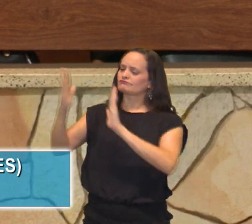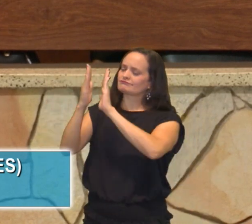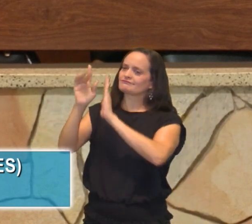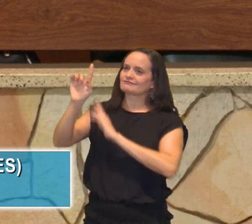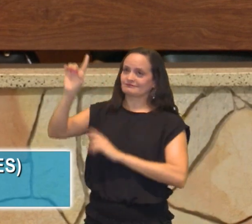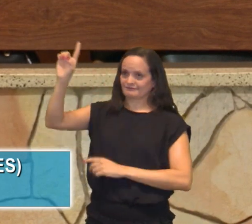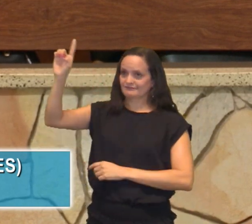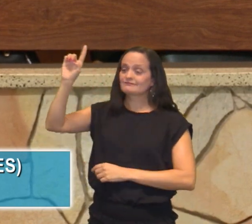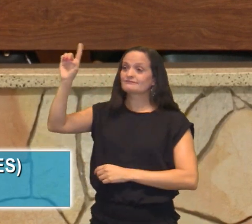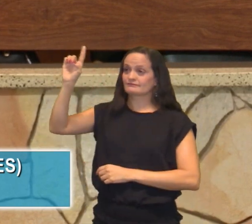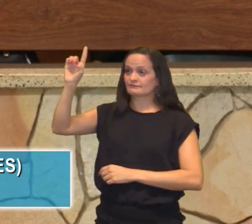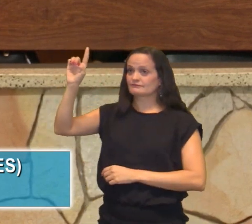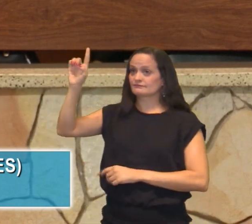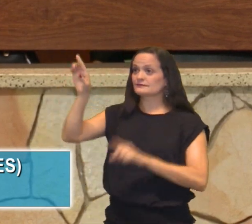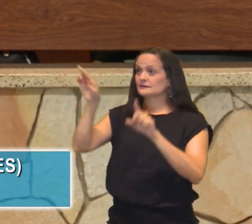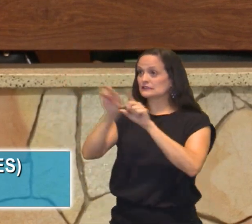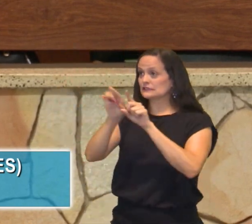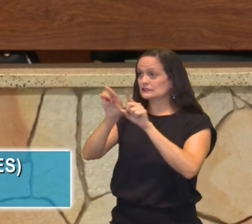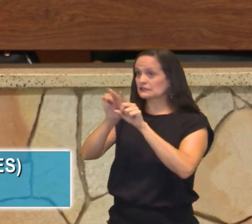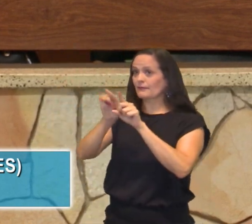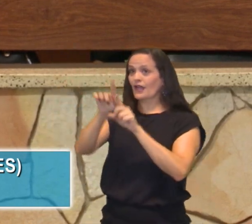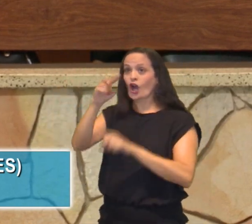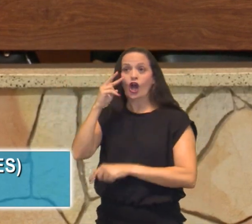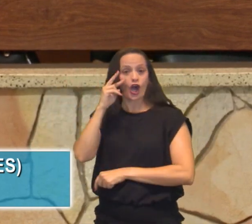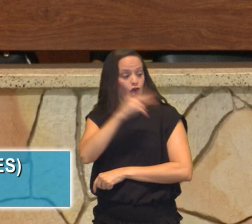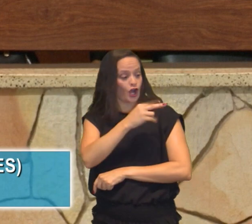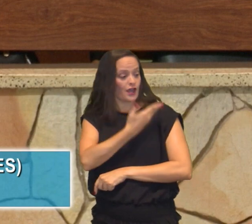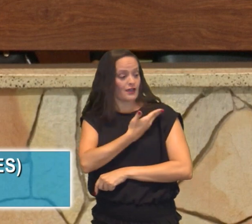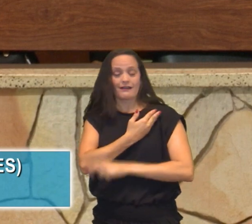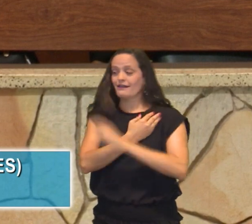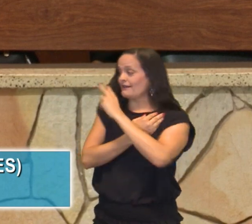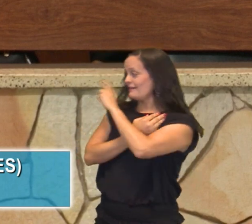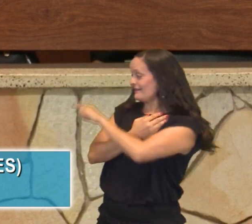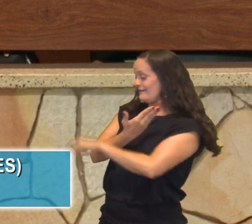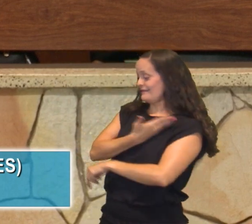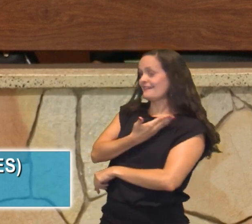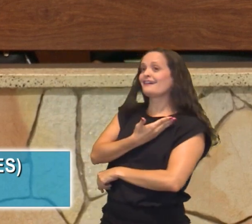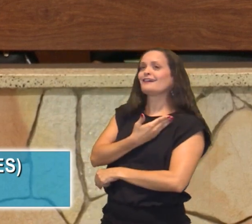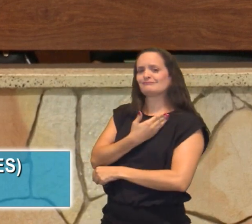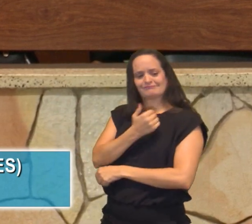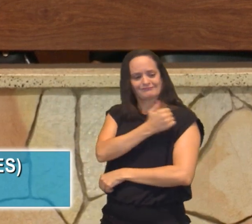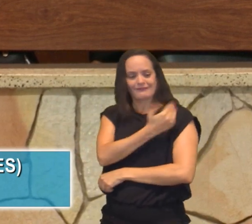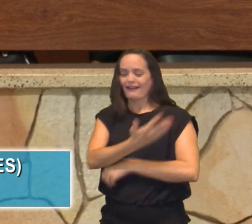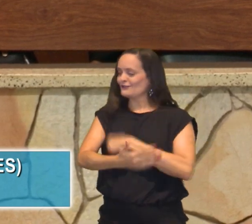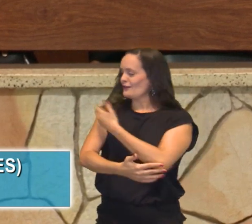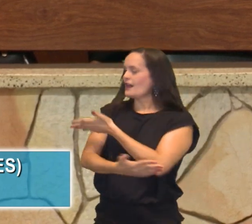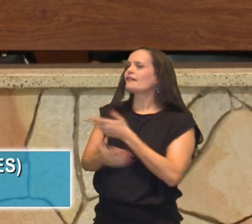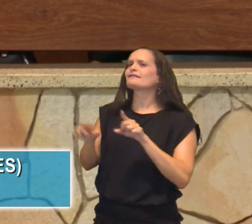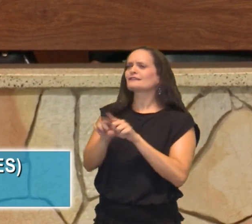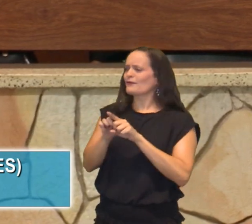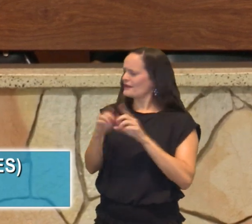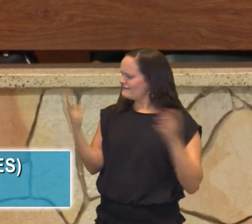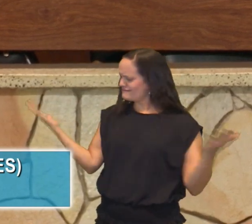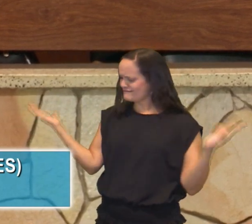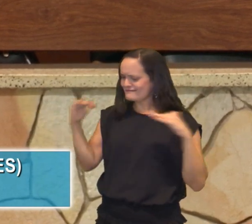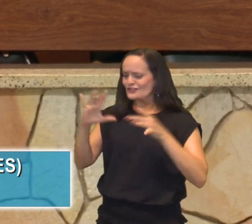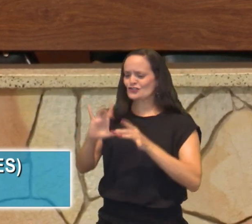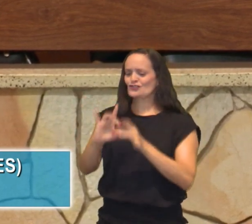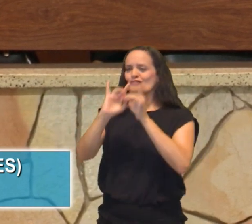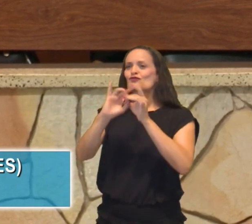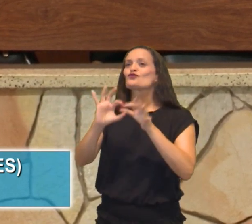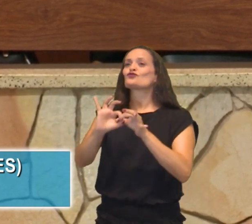Deus e olhar para o irmão que está ao teu lado e convidá-lo para que você possa juntamente com ele louvar a Deus com todo o